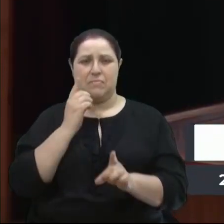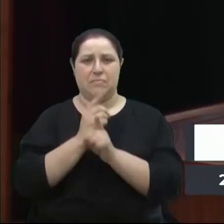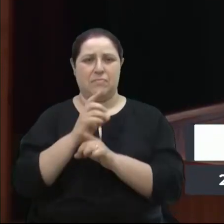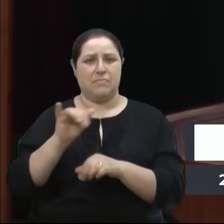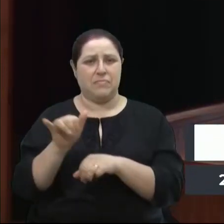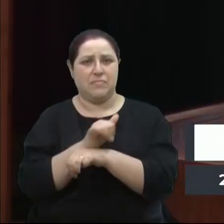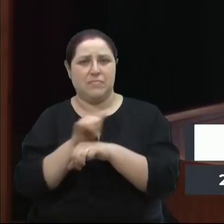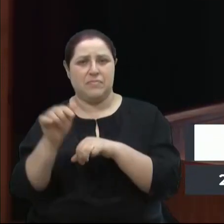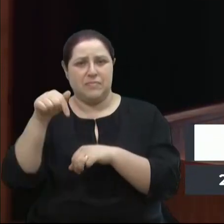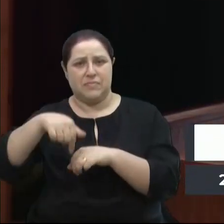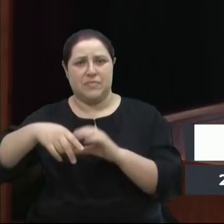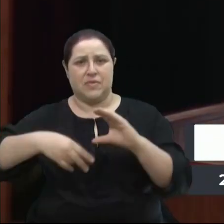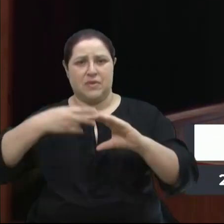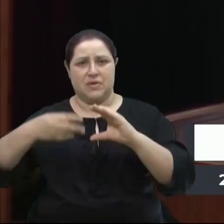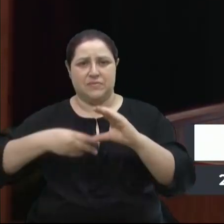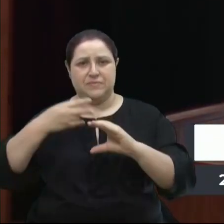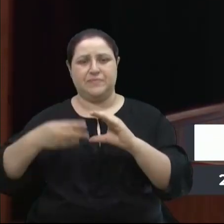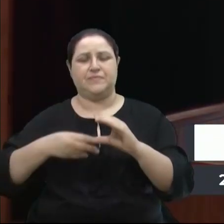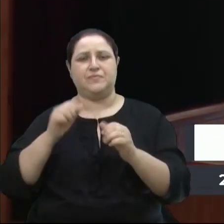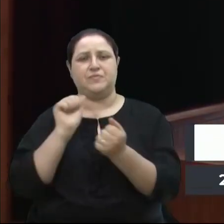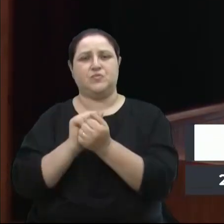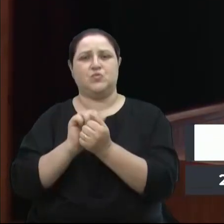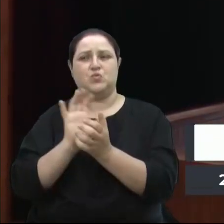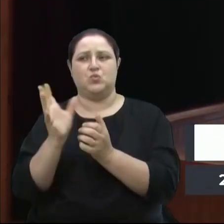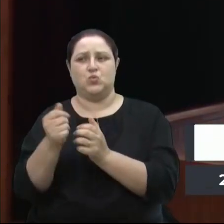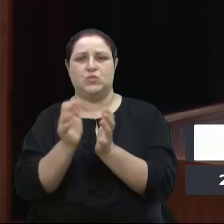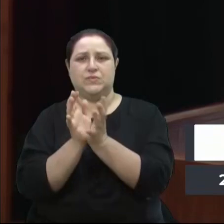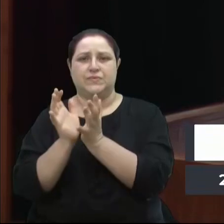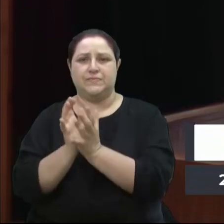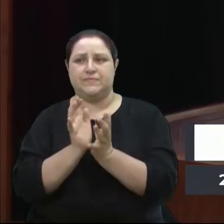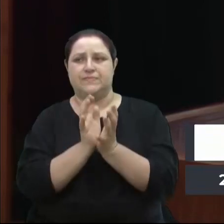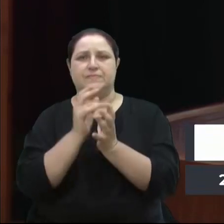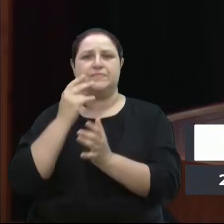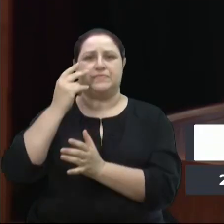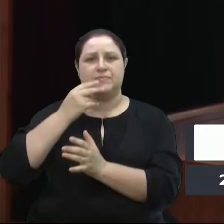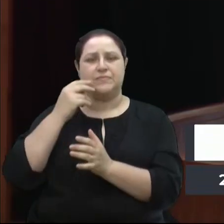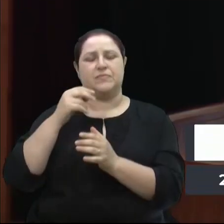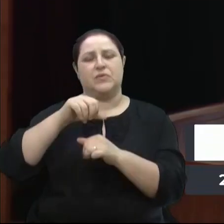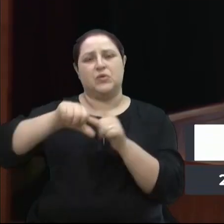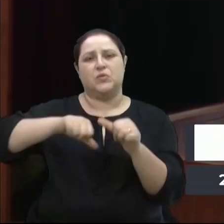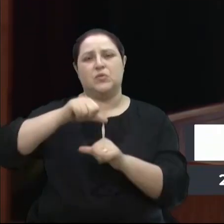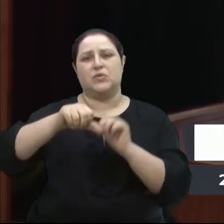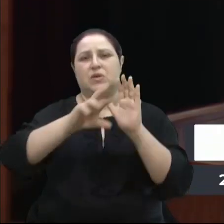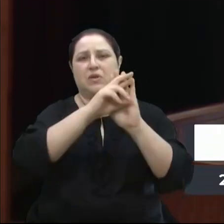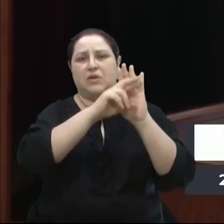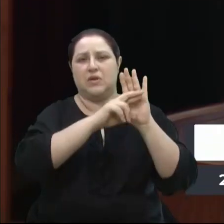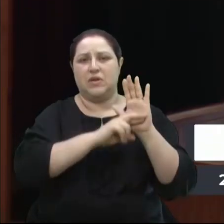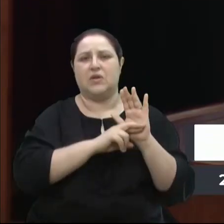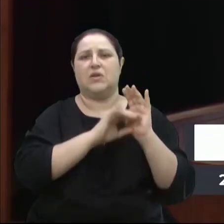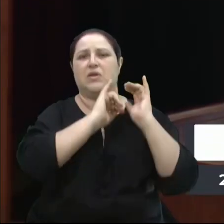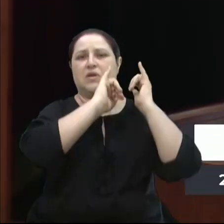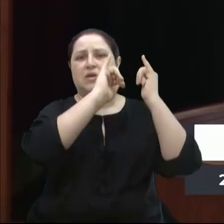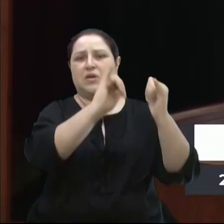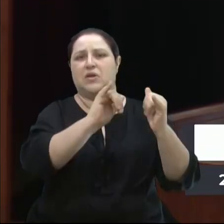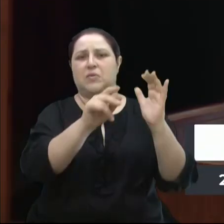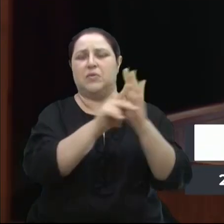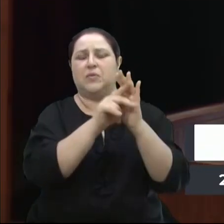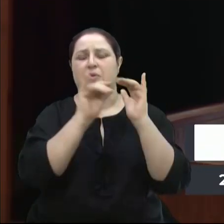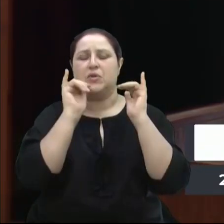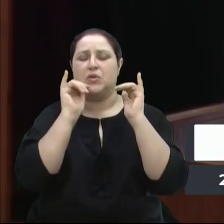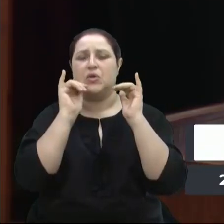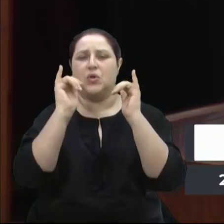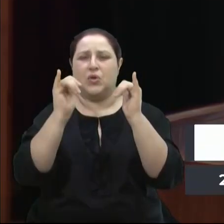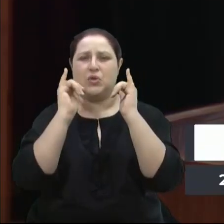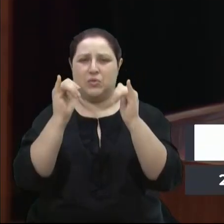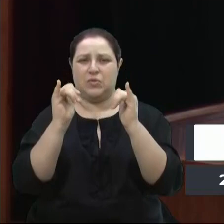forma dentro dessa casa, juntamente com os nobres pares, para mudar o critério do transporte público escolar.